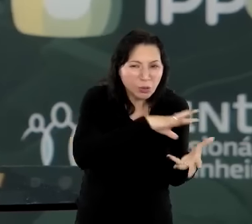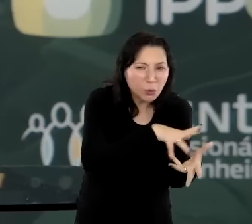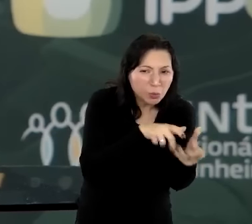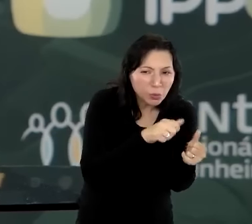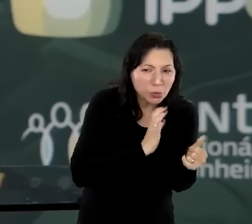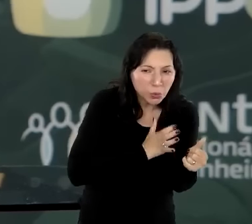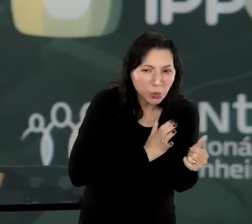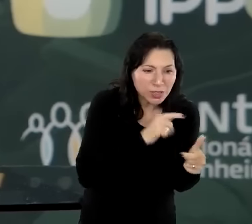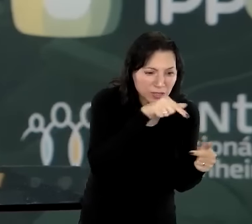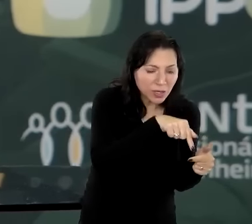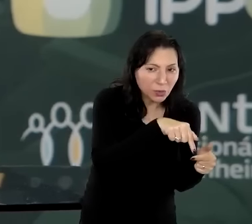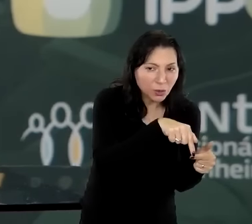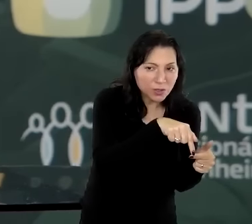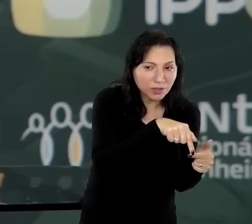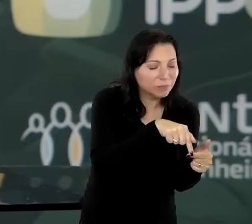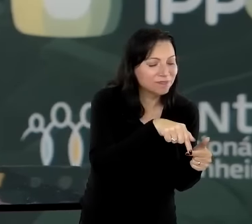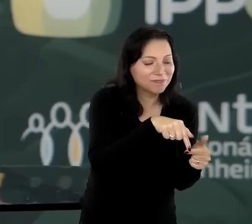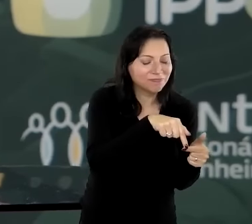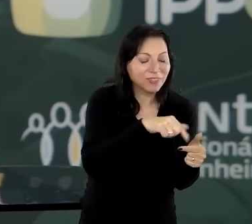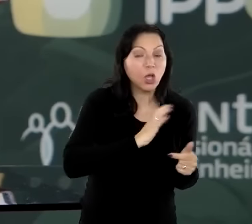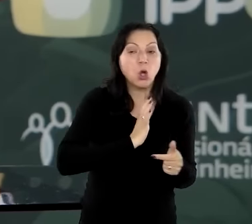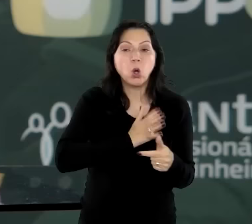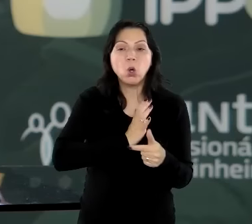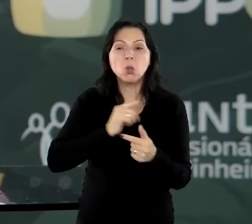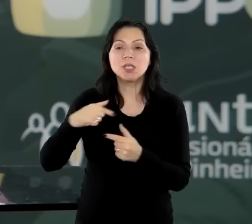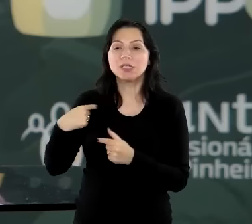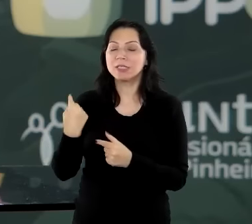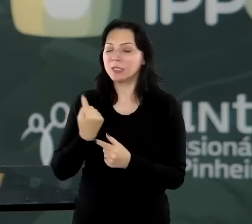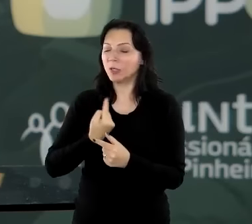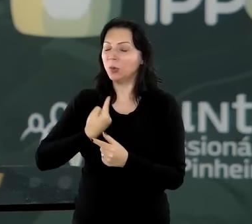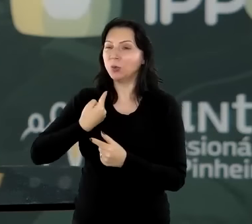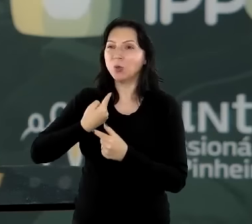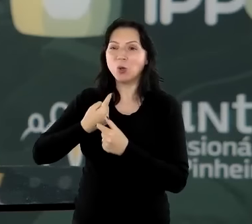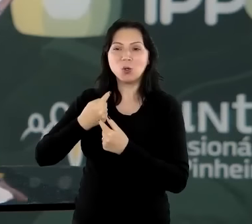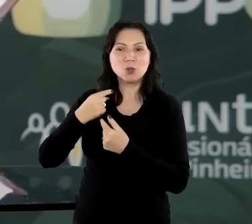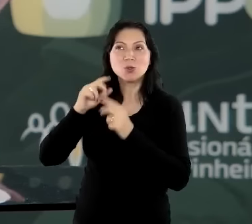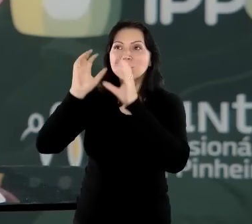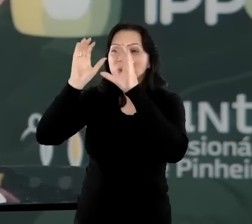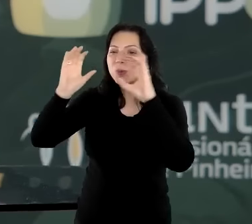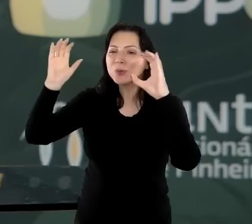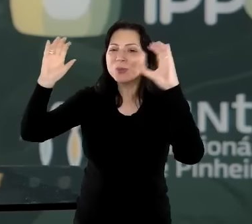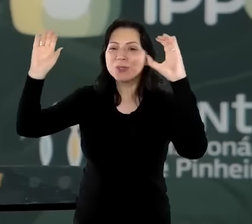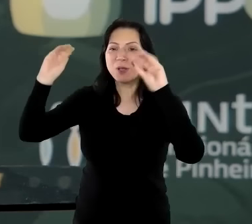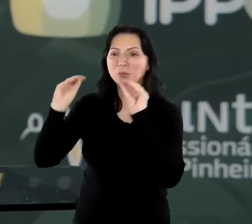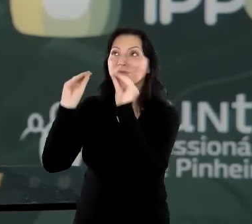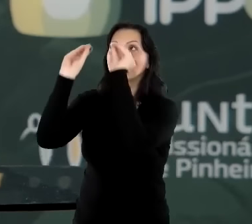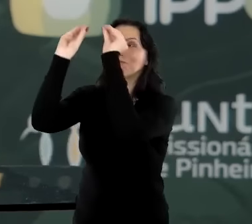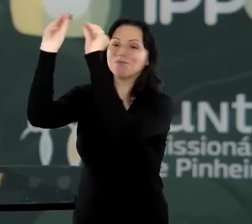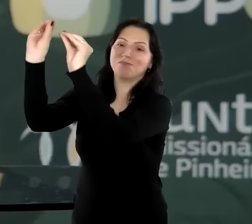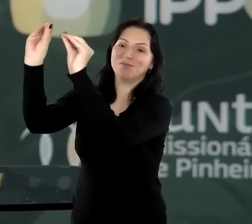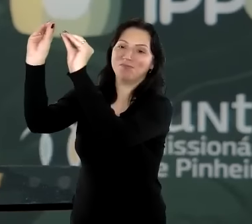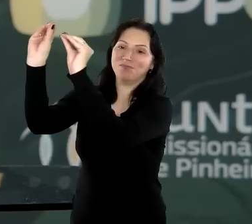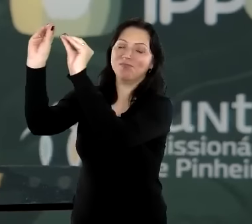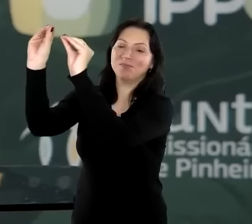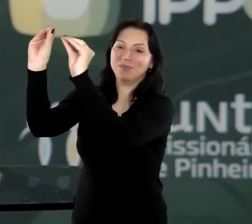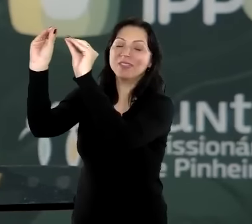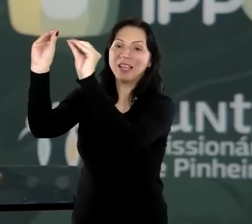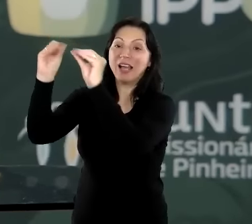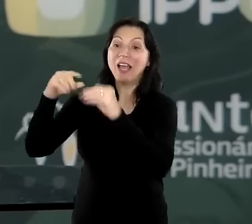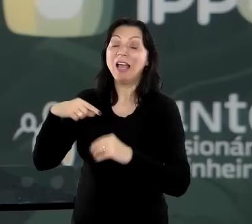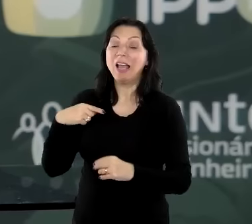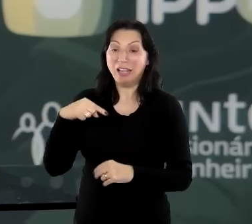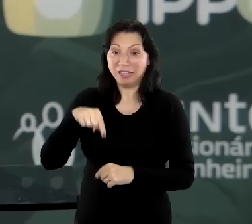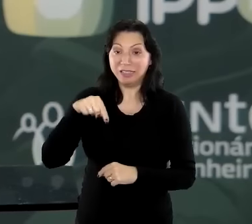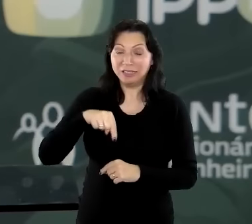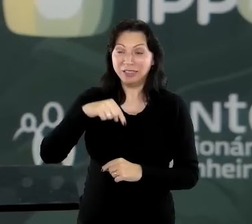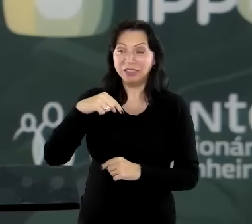estamos vivendo, aqui estamos testemunhando, aqui estamos pregando, aqui estamos levando a mensagem, aqui estamos experimentando a graça de Deus,